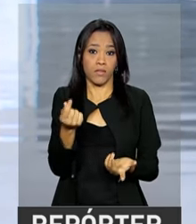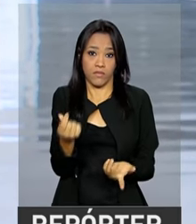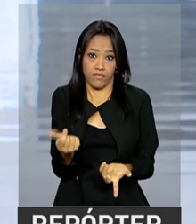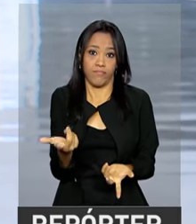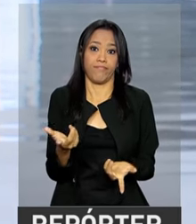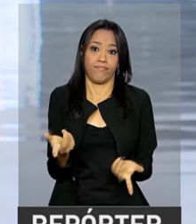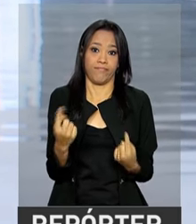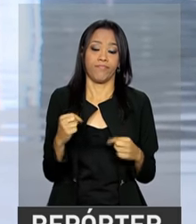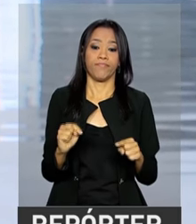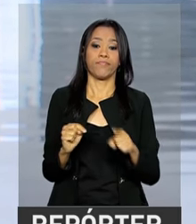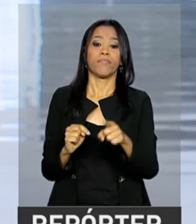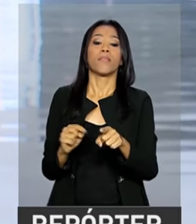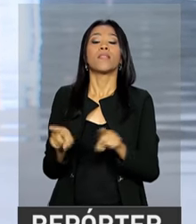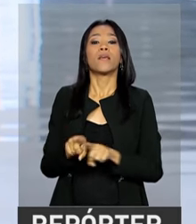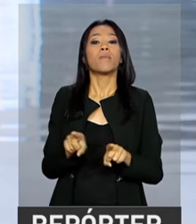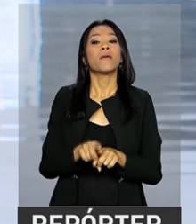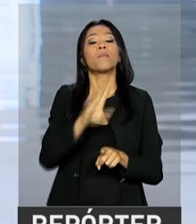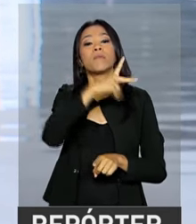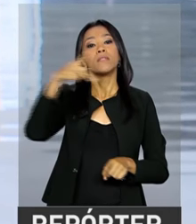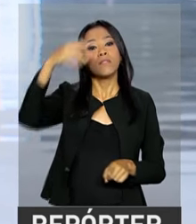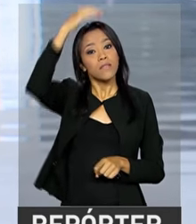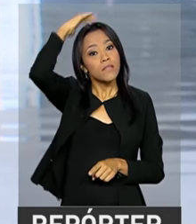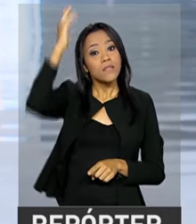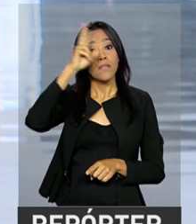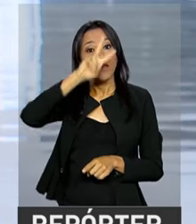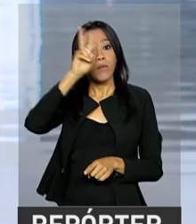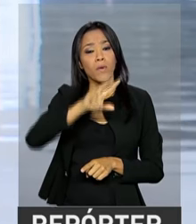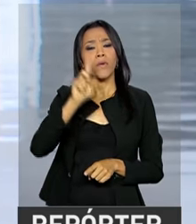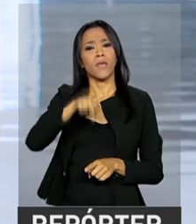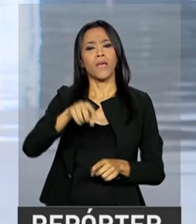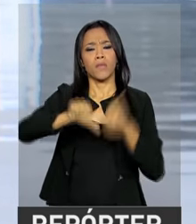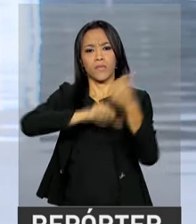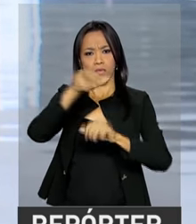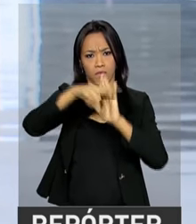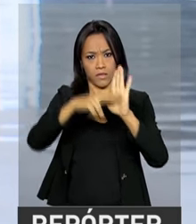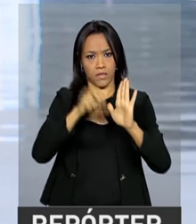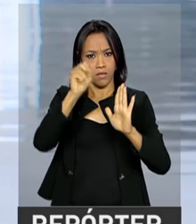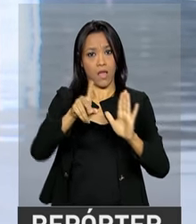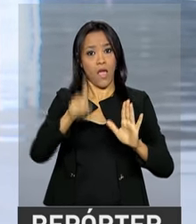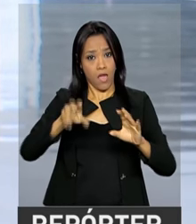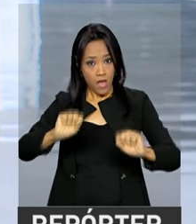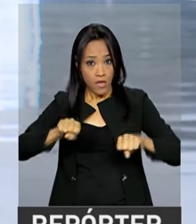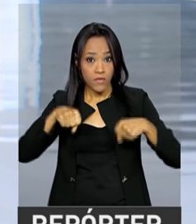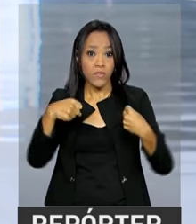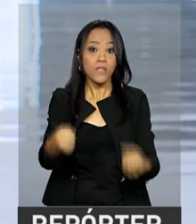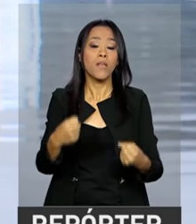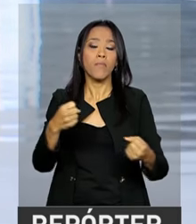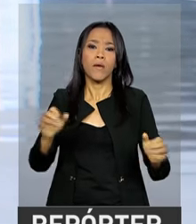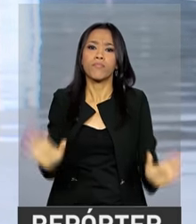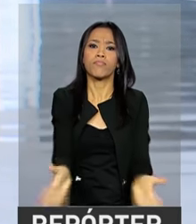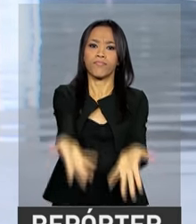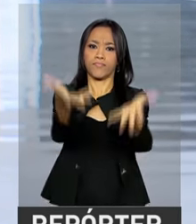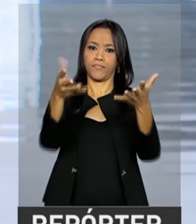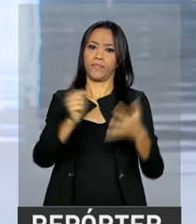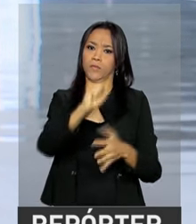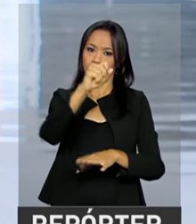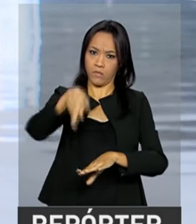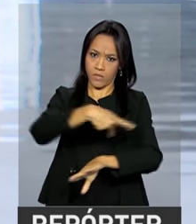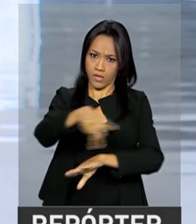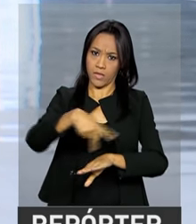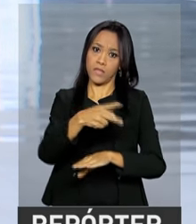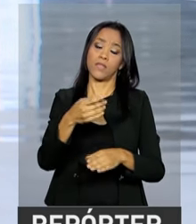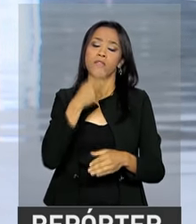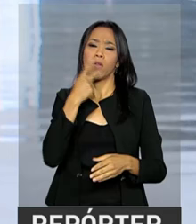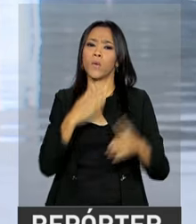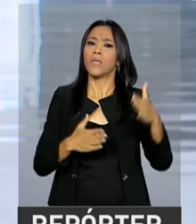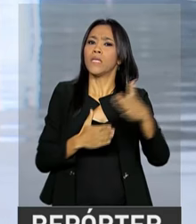Michel Temer lembrou que a reforma da previdência faz parte dos esforços para garantir o crescimento do país e citou outras medidas